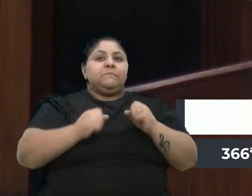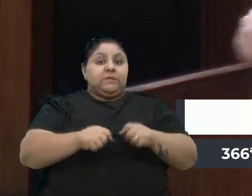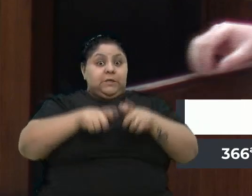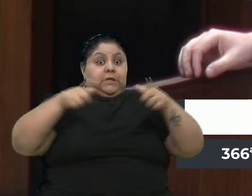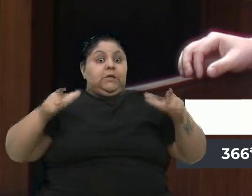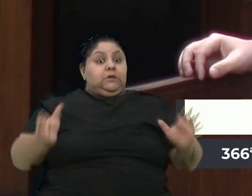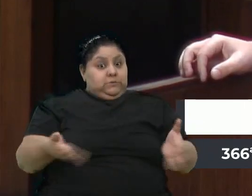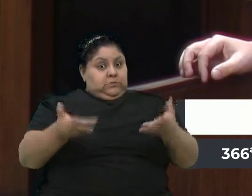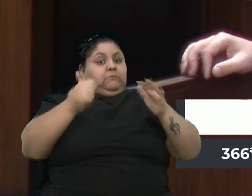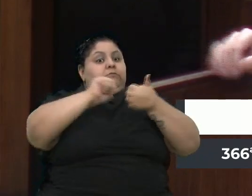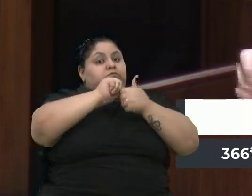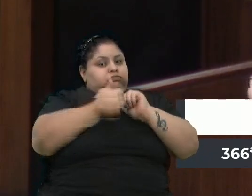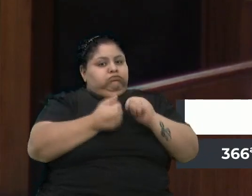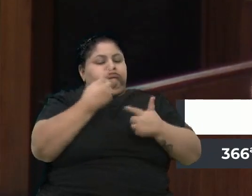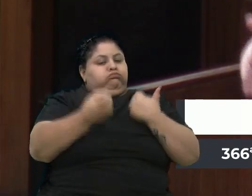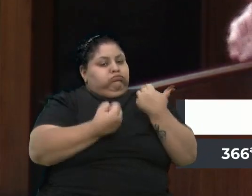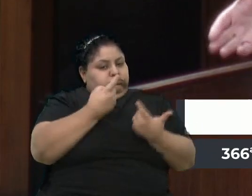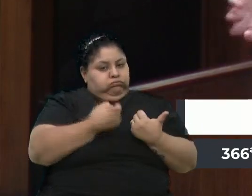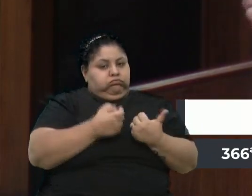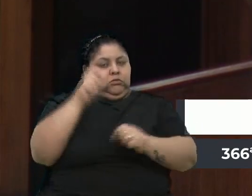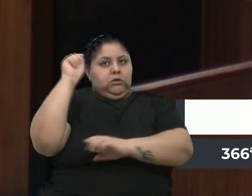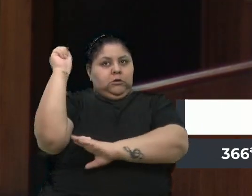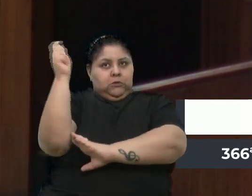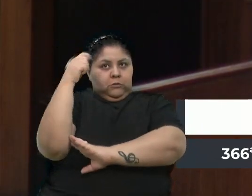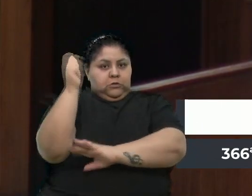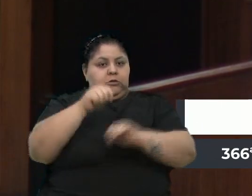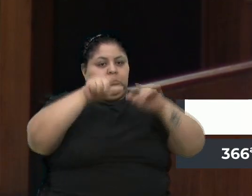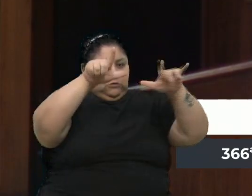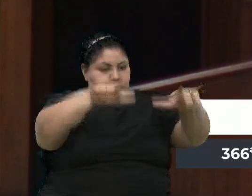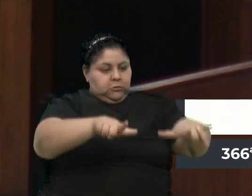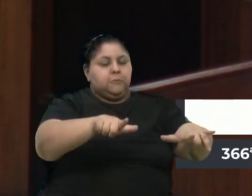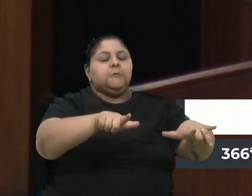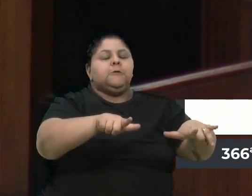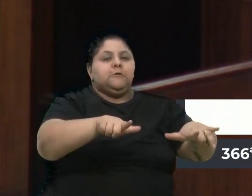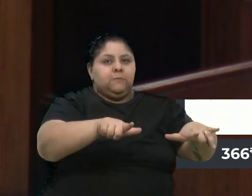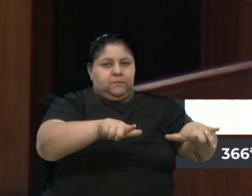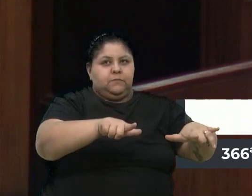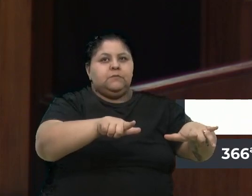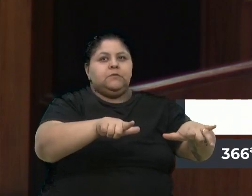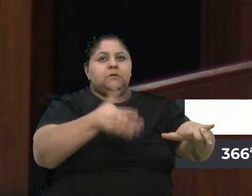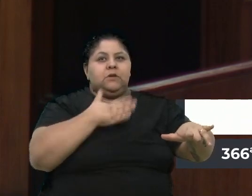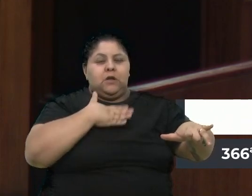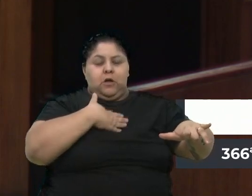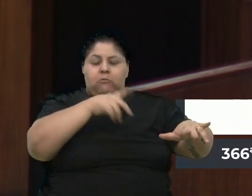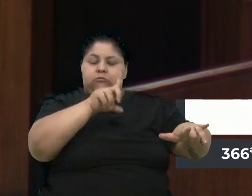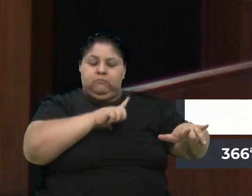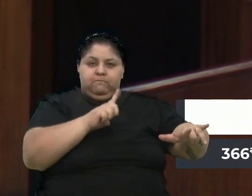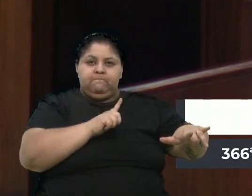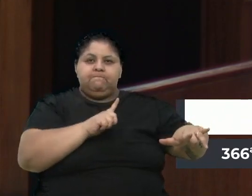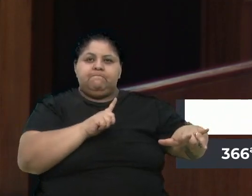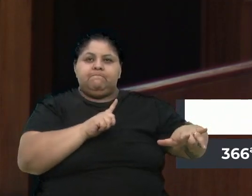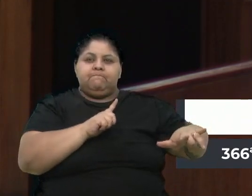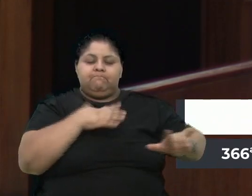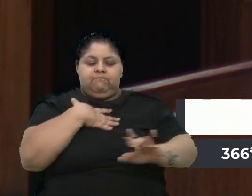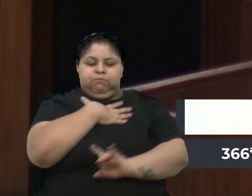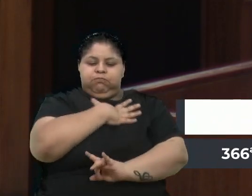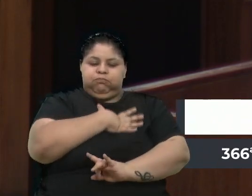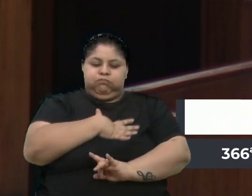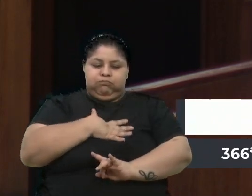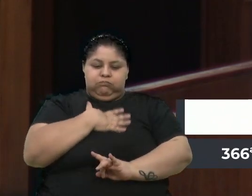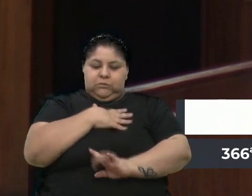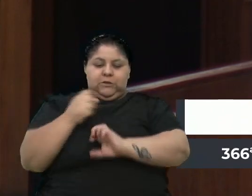foi sede, né? A Copa 2014 e a Copa América 2019. E eu tive a satisfação de